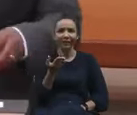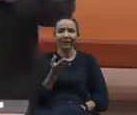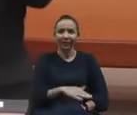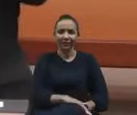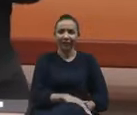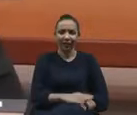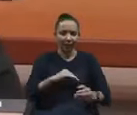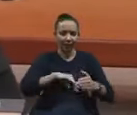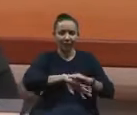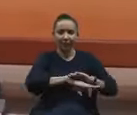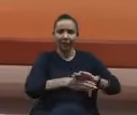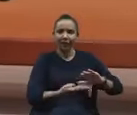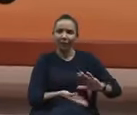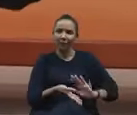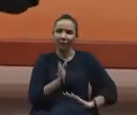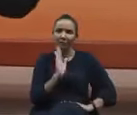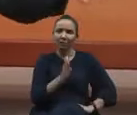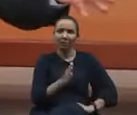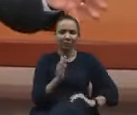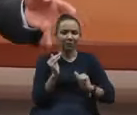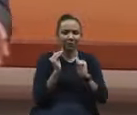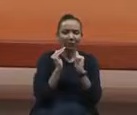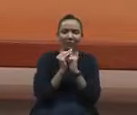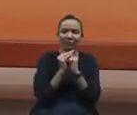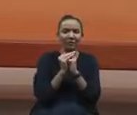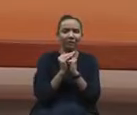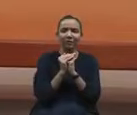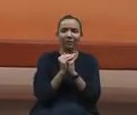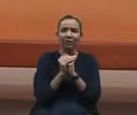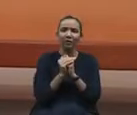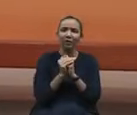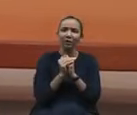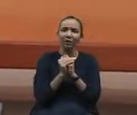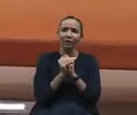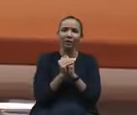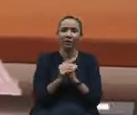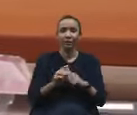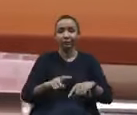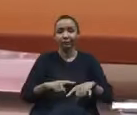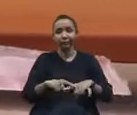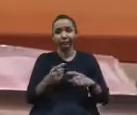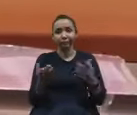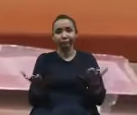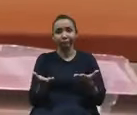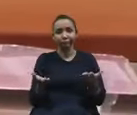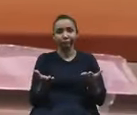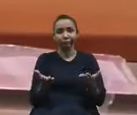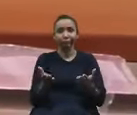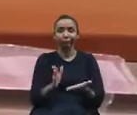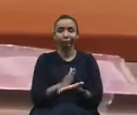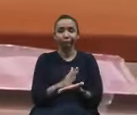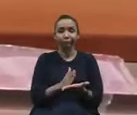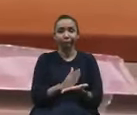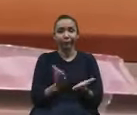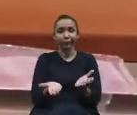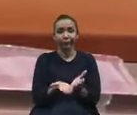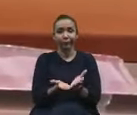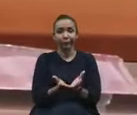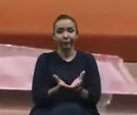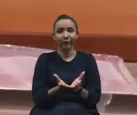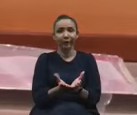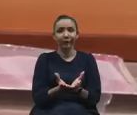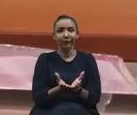noite é mais sonhando é com porco correndo e e e é onça é é um bicho pegando no pé dele não vive na dimensão